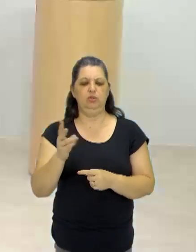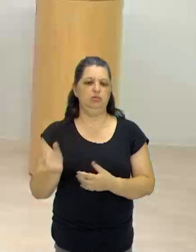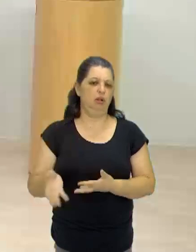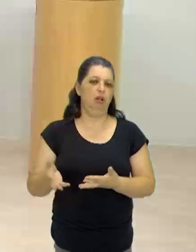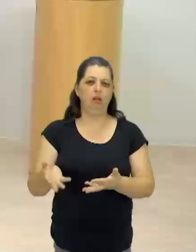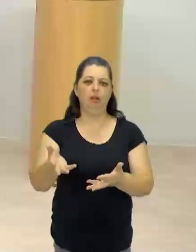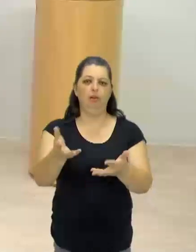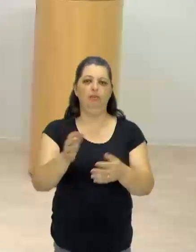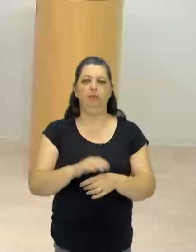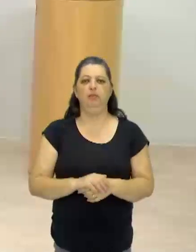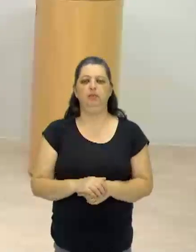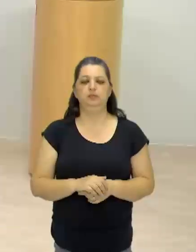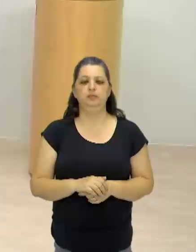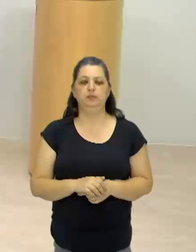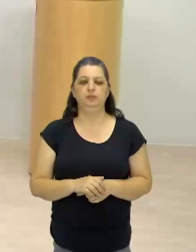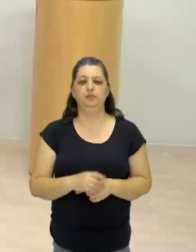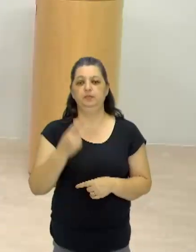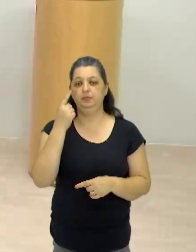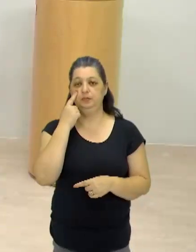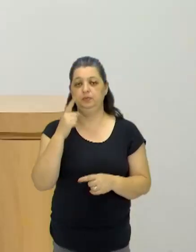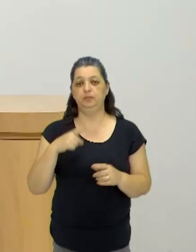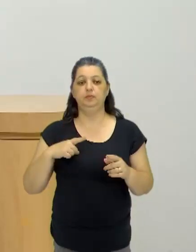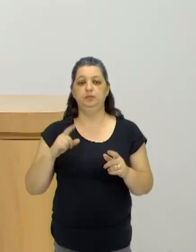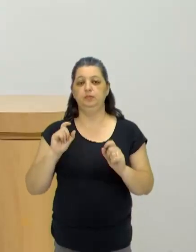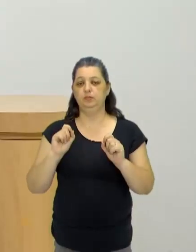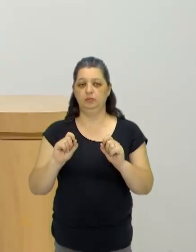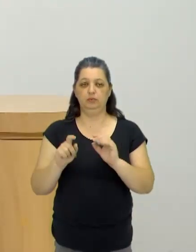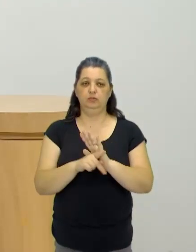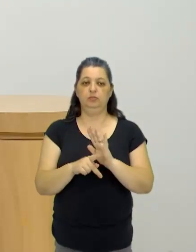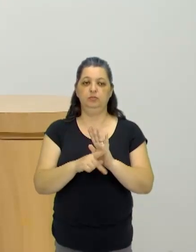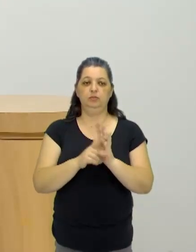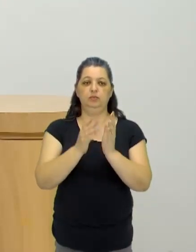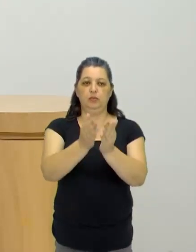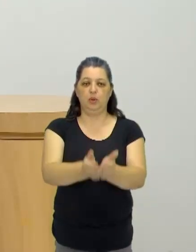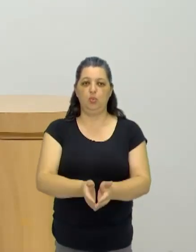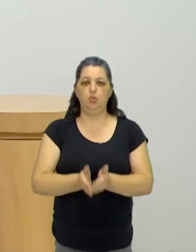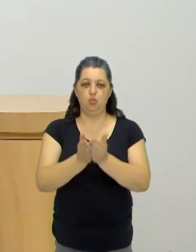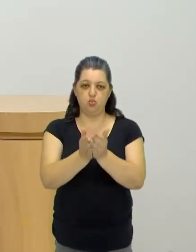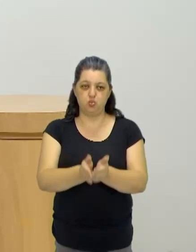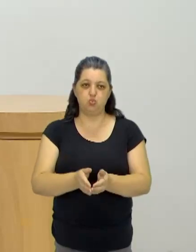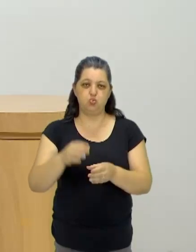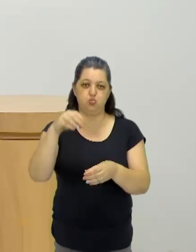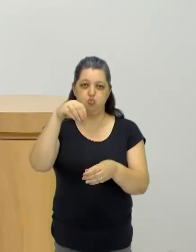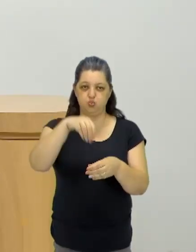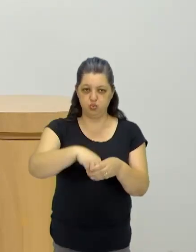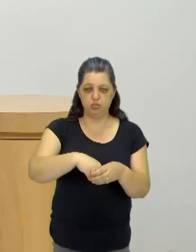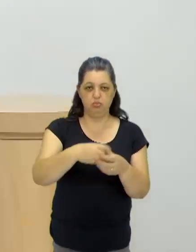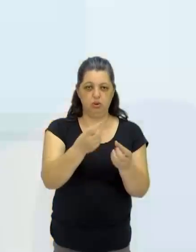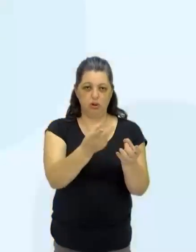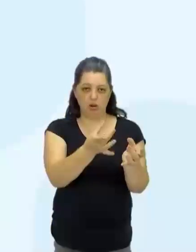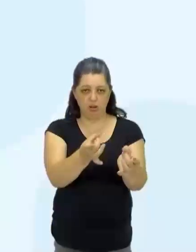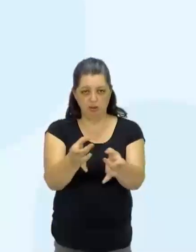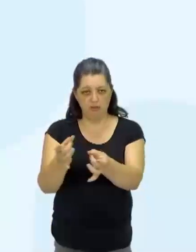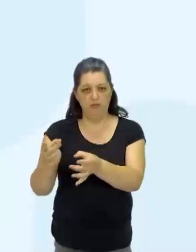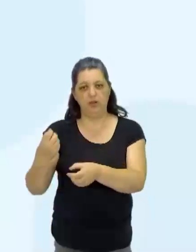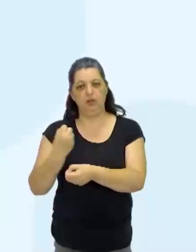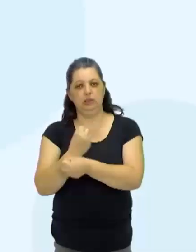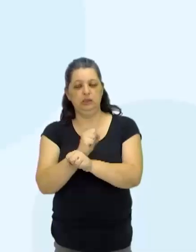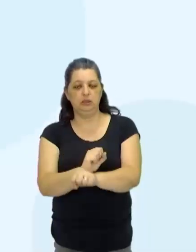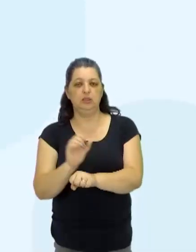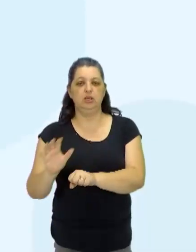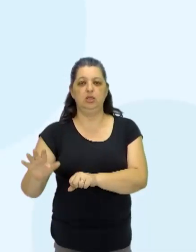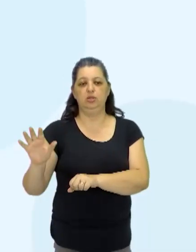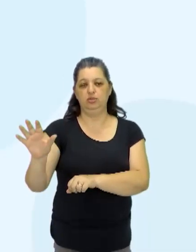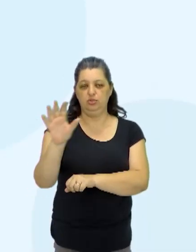onde der. E aí você tem como sequela o tráfico interno, começa a se vender escravos de regiões aonde